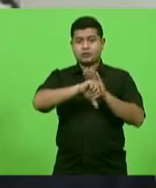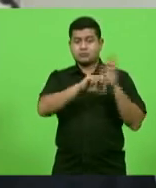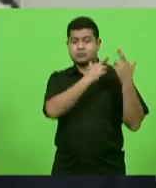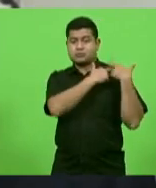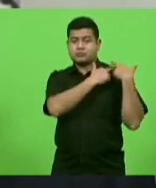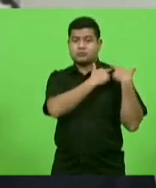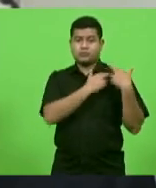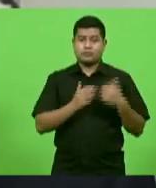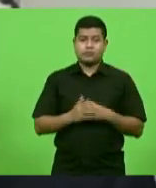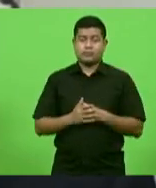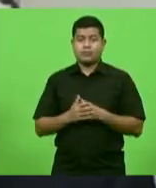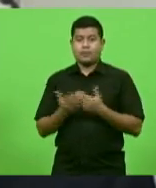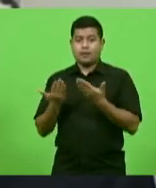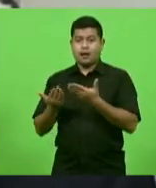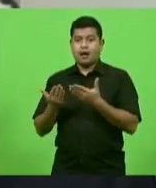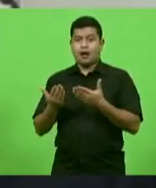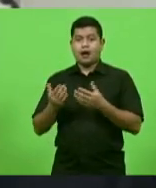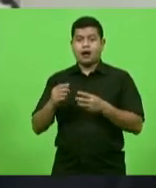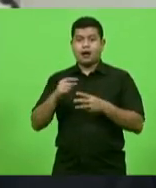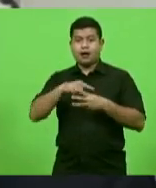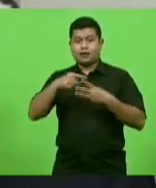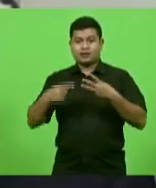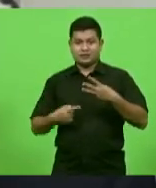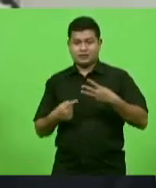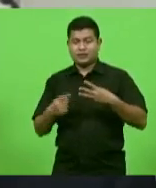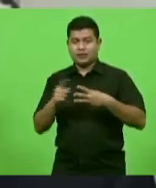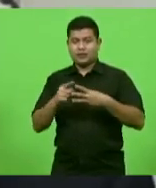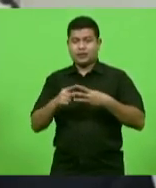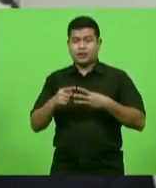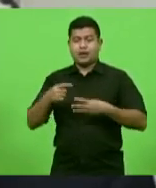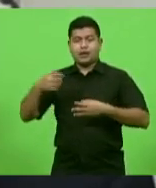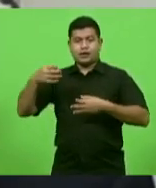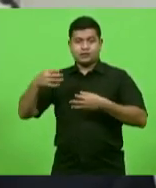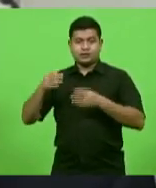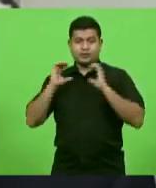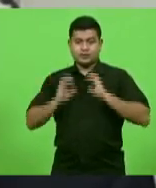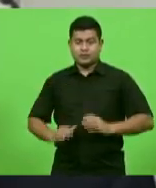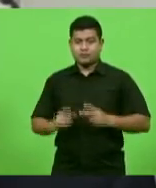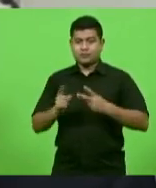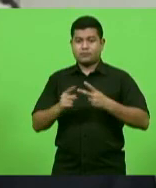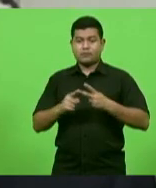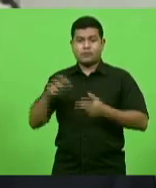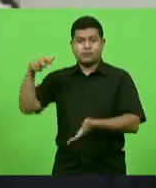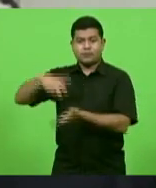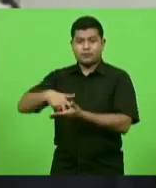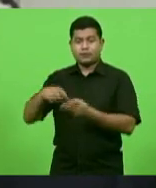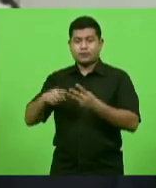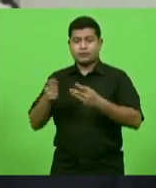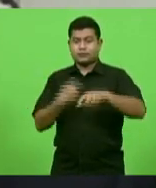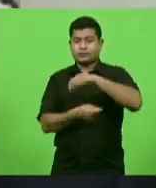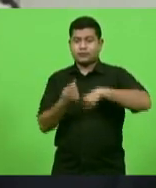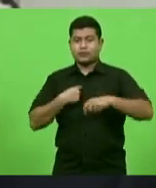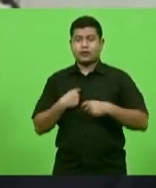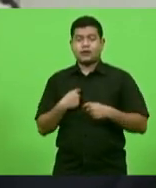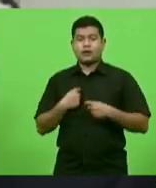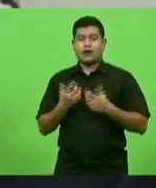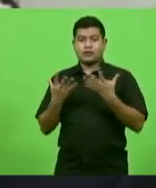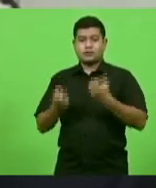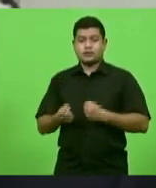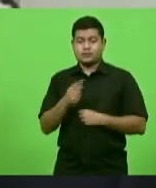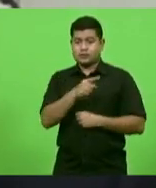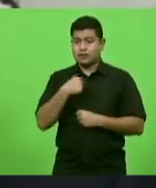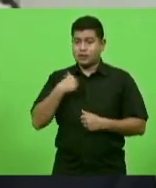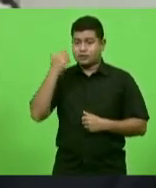as esferas civil penal e administrativa absolveram o governador pela comprovada a ausência de participação